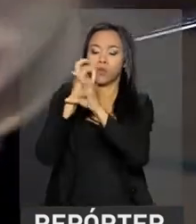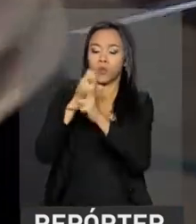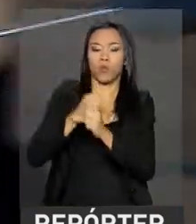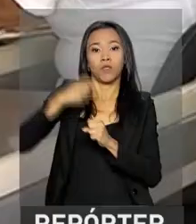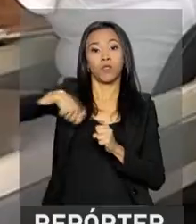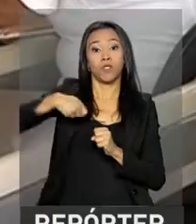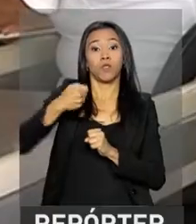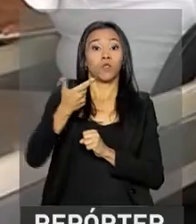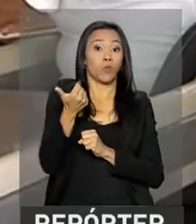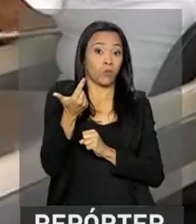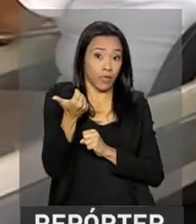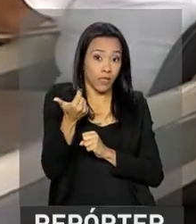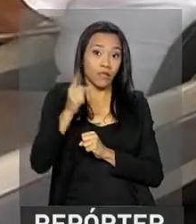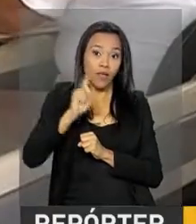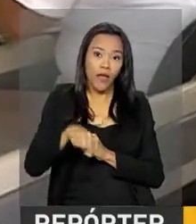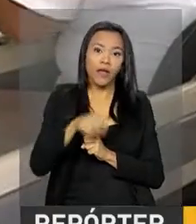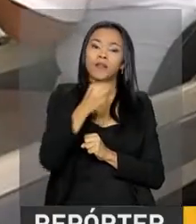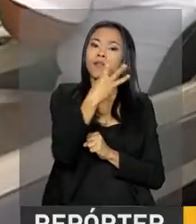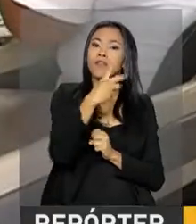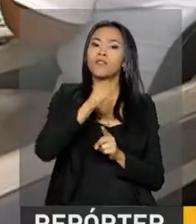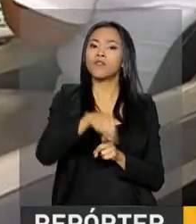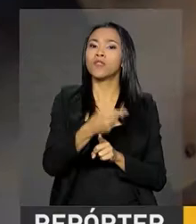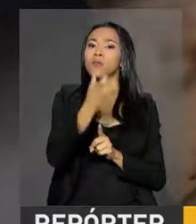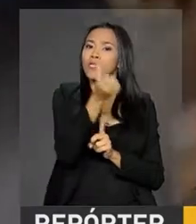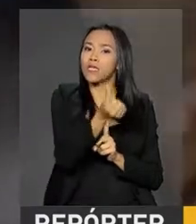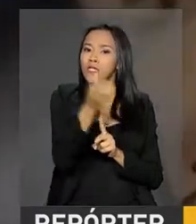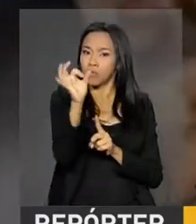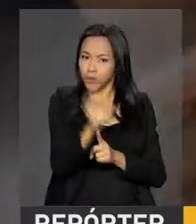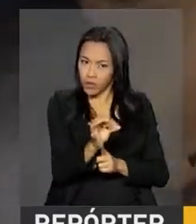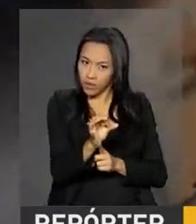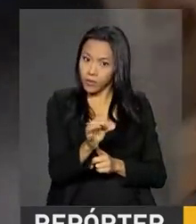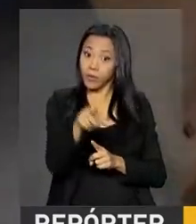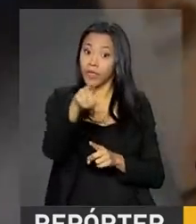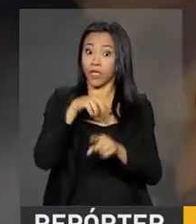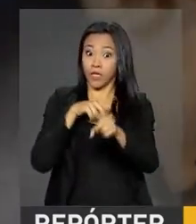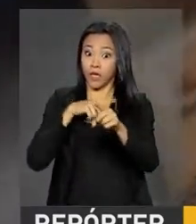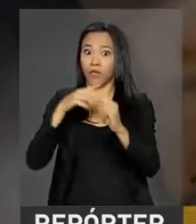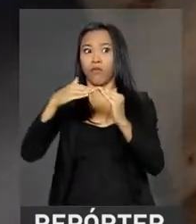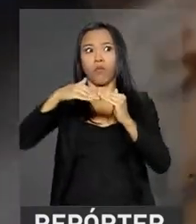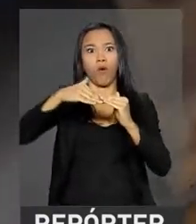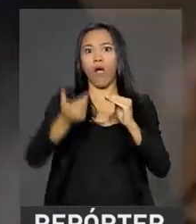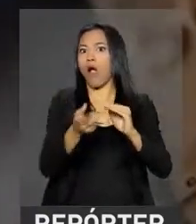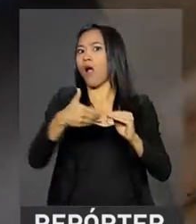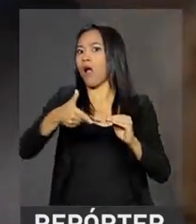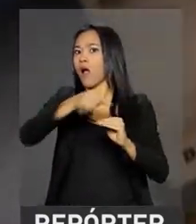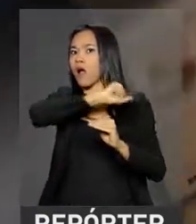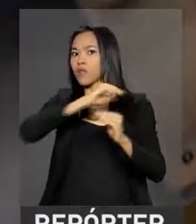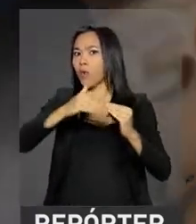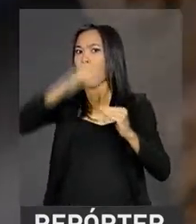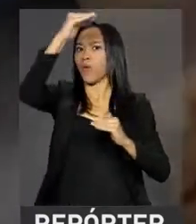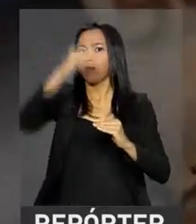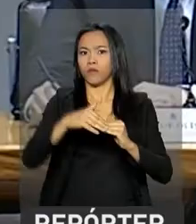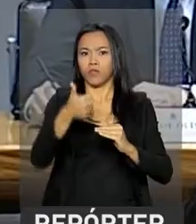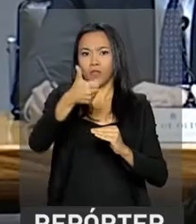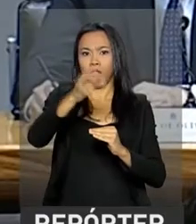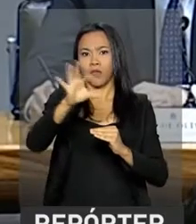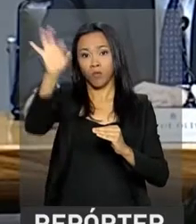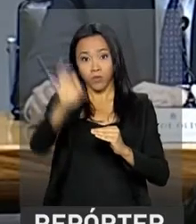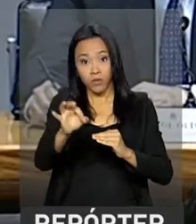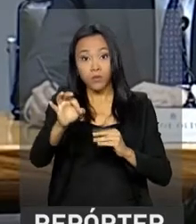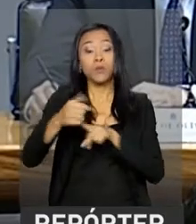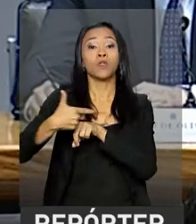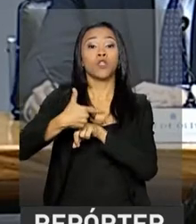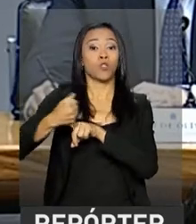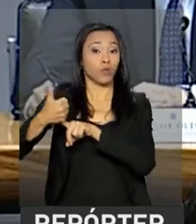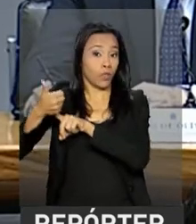está na casa de 3,6 por cento depois de um pico de mais de 10% em 2015 o ministro